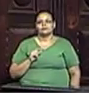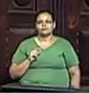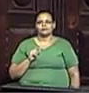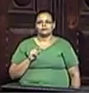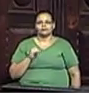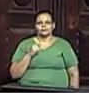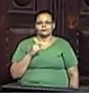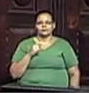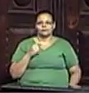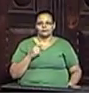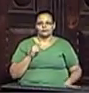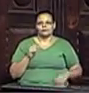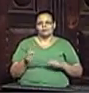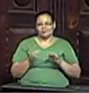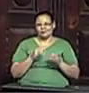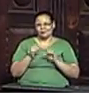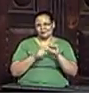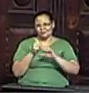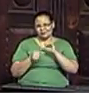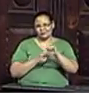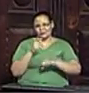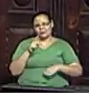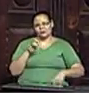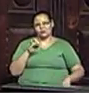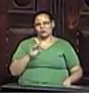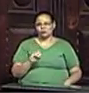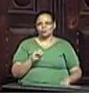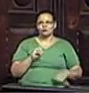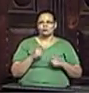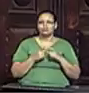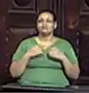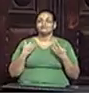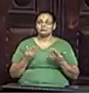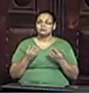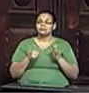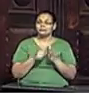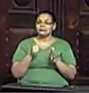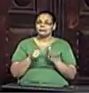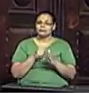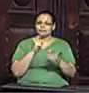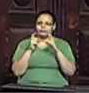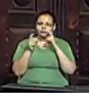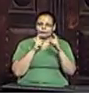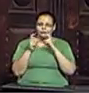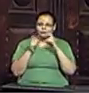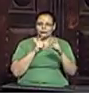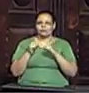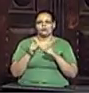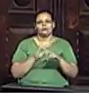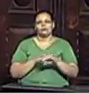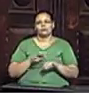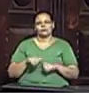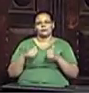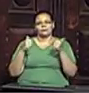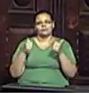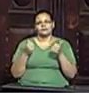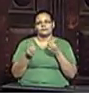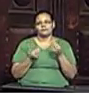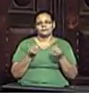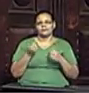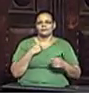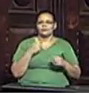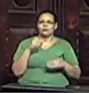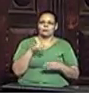basália, dos princípios da reforma psiquiátrica. Portanto, senhor presidente, eu acho que em primeira discussão, com os aperfeiçoamentos que a matéria sofreu, nós